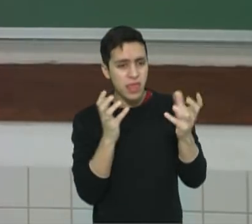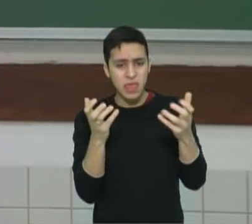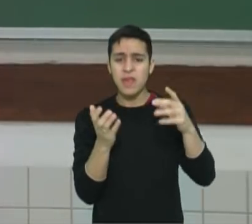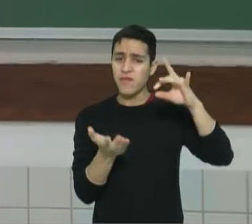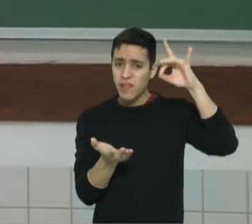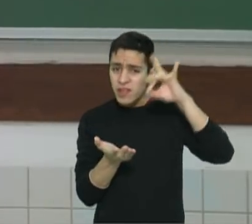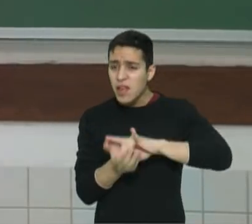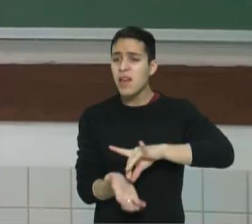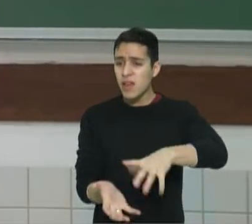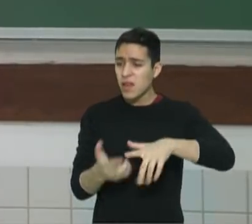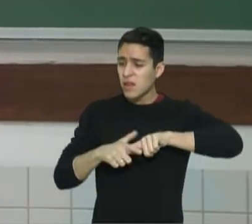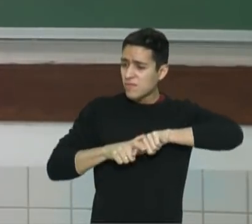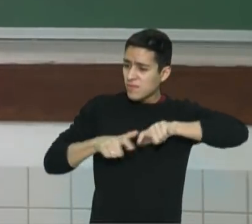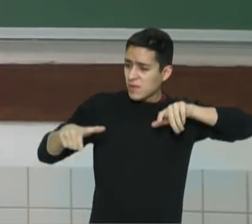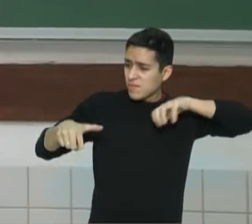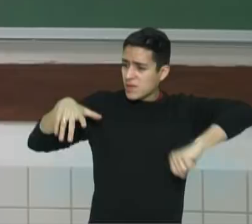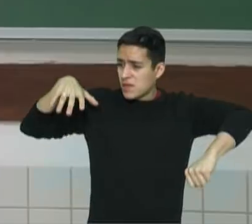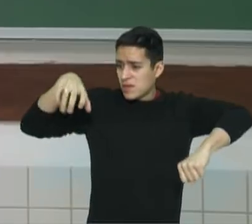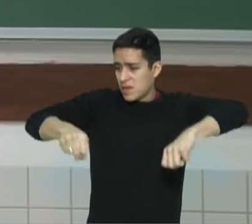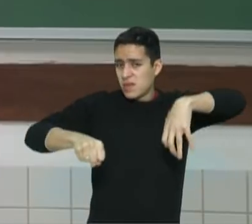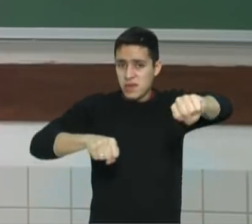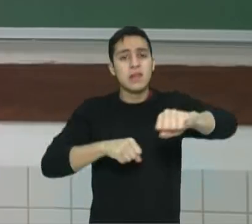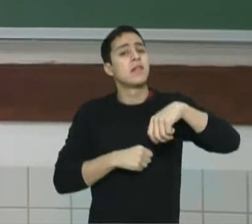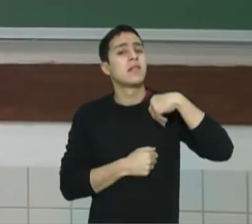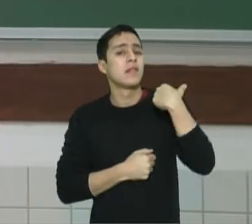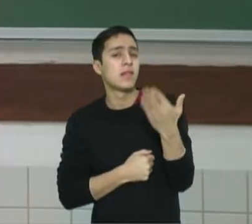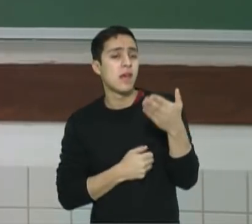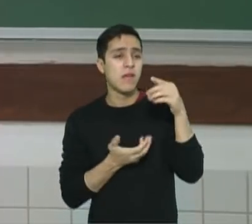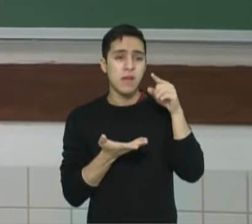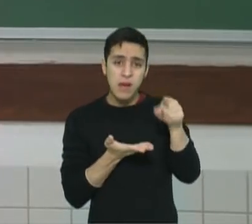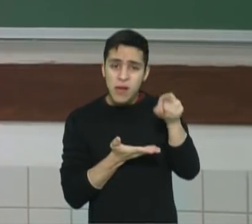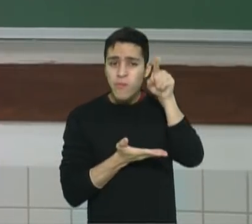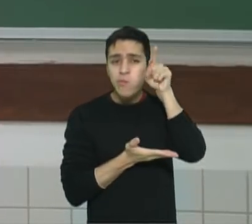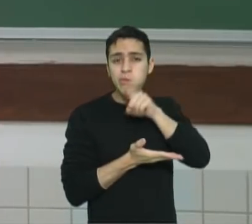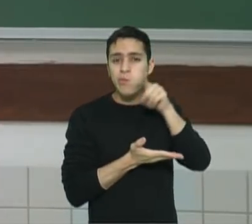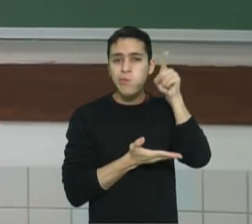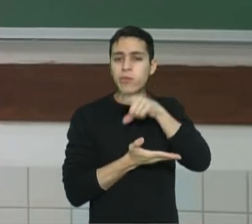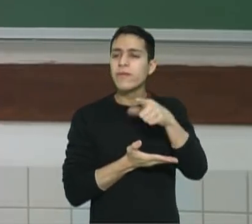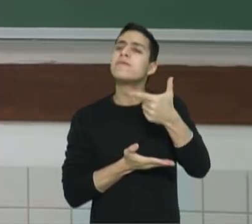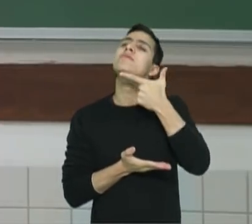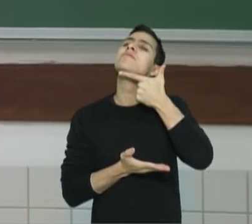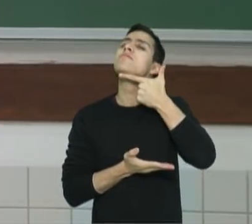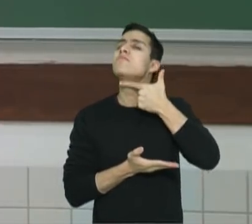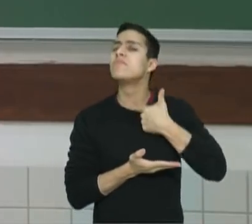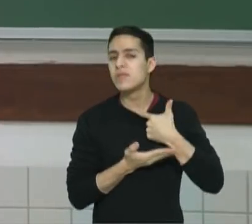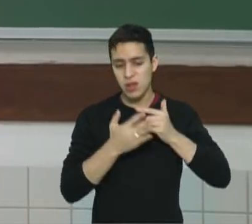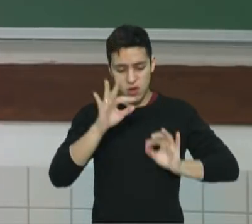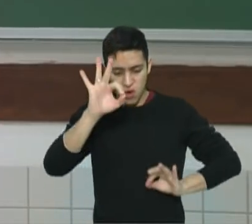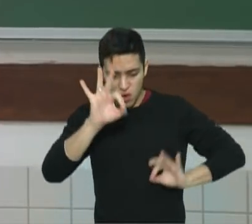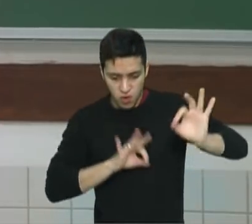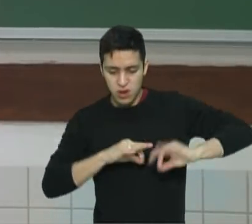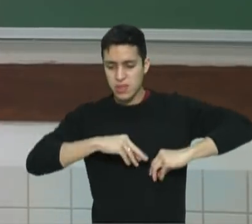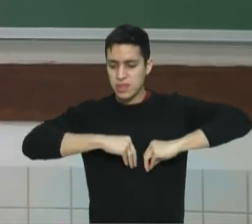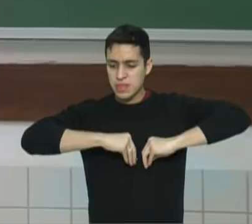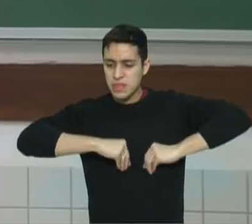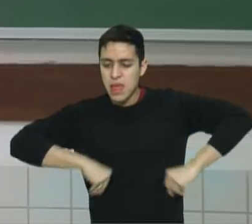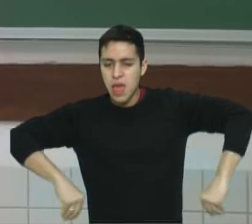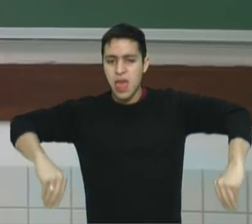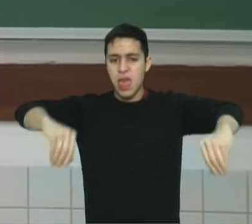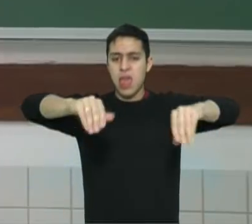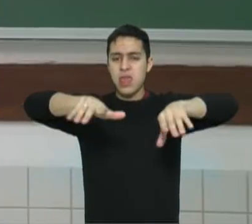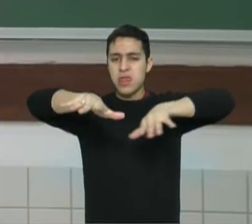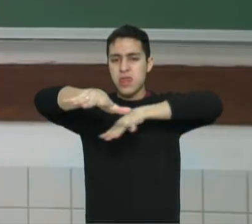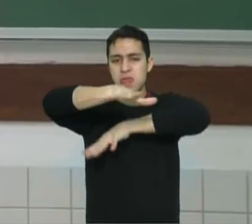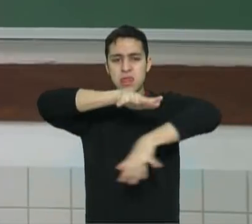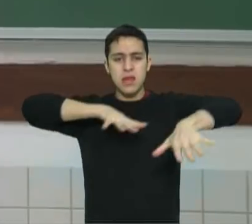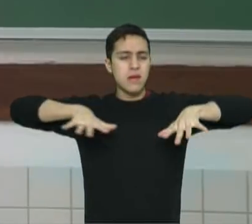literal, física. Então, os Estados Unidos começa a se preocupar e querer organizar o seu território. A primeira observação